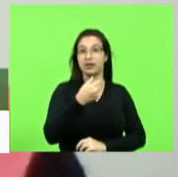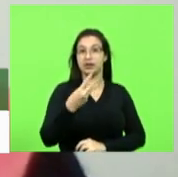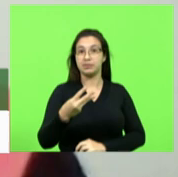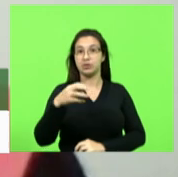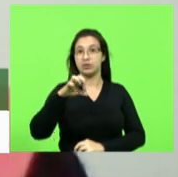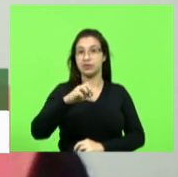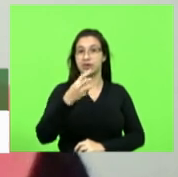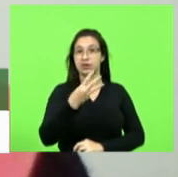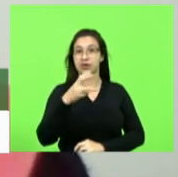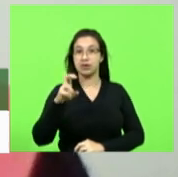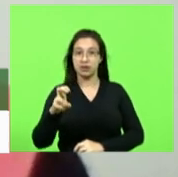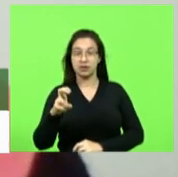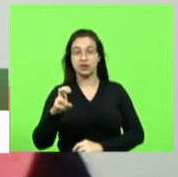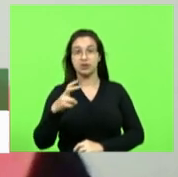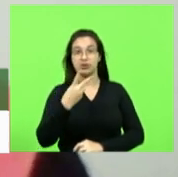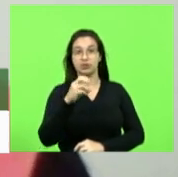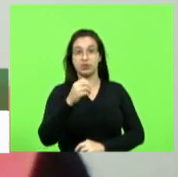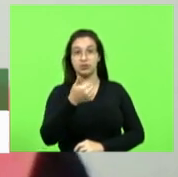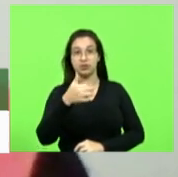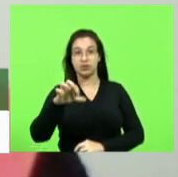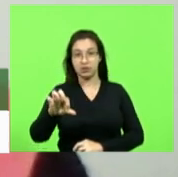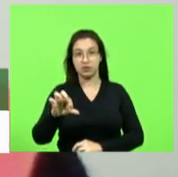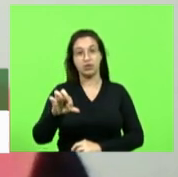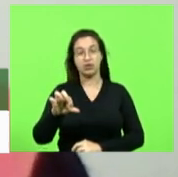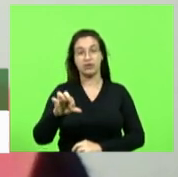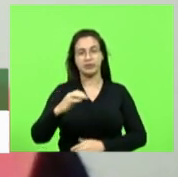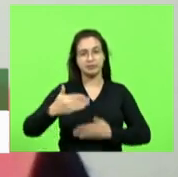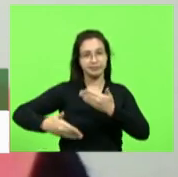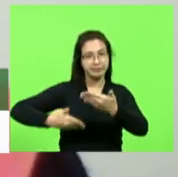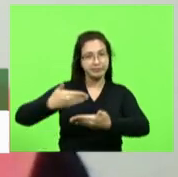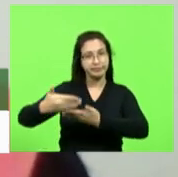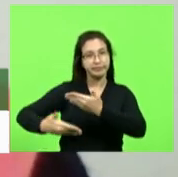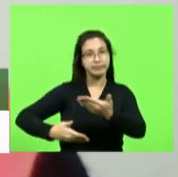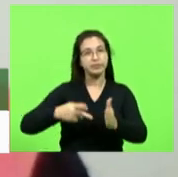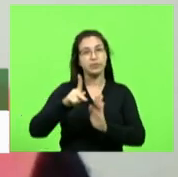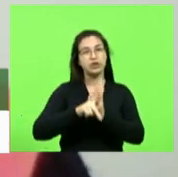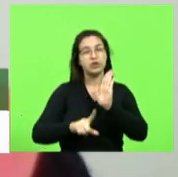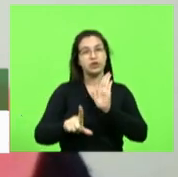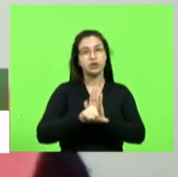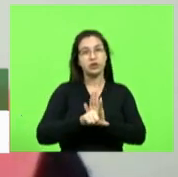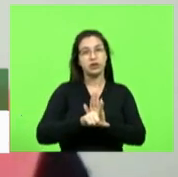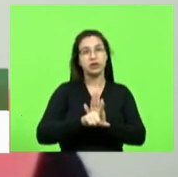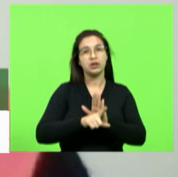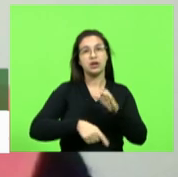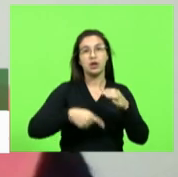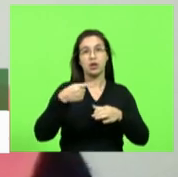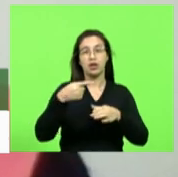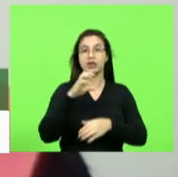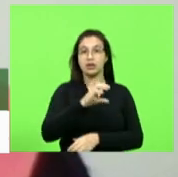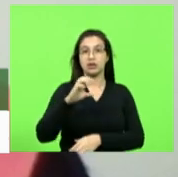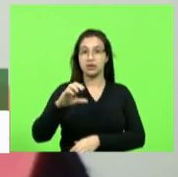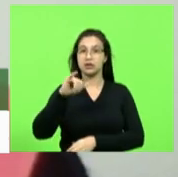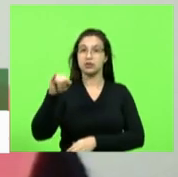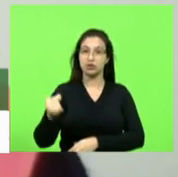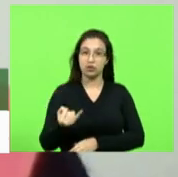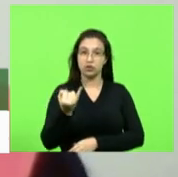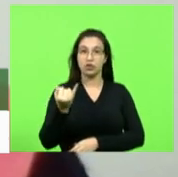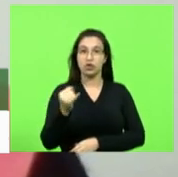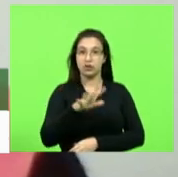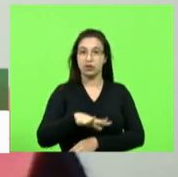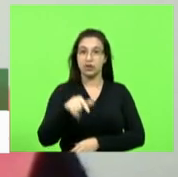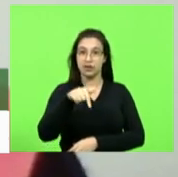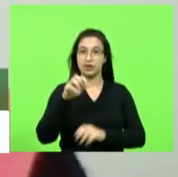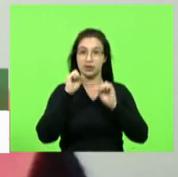13.935 de 2019, na tramitação do projeto de lei na Comissão de Constituição e Justiça da